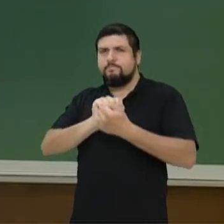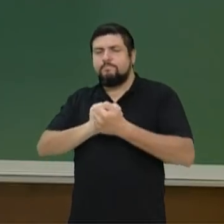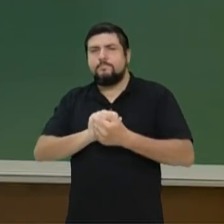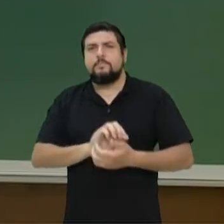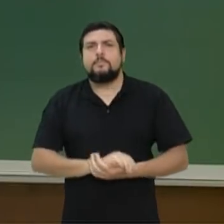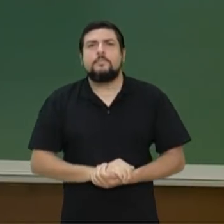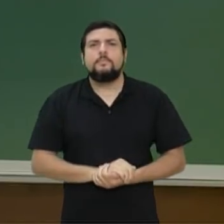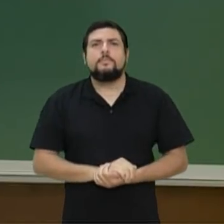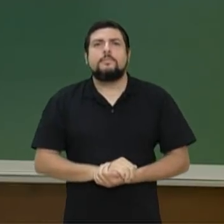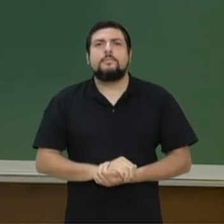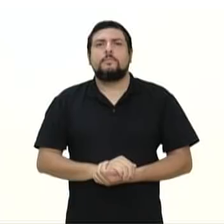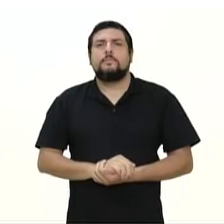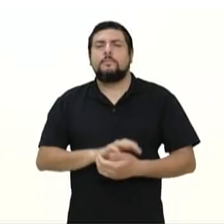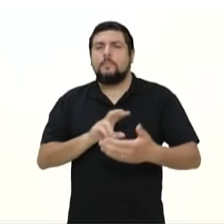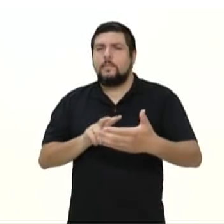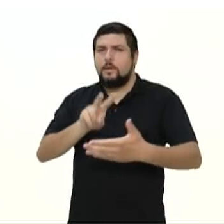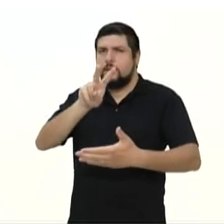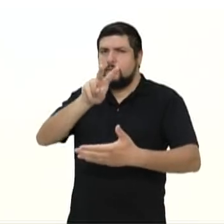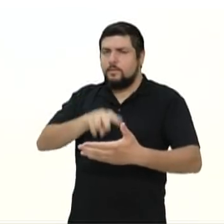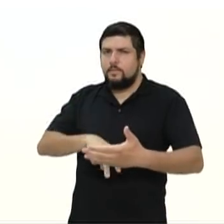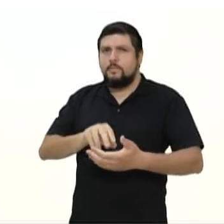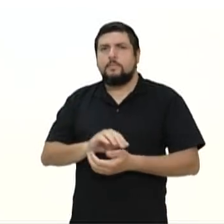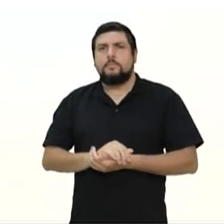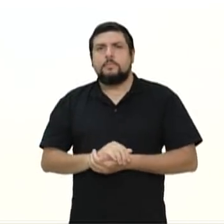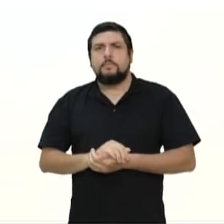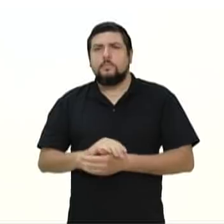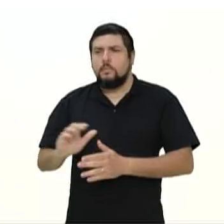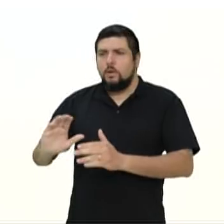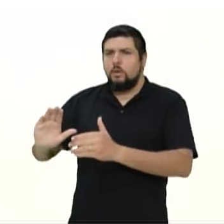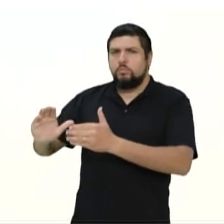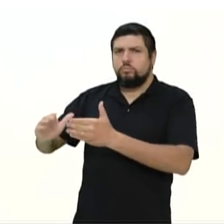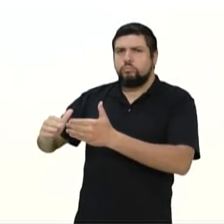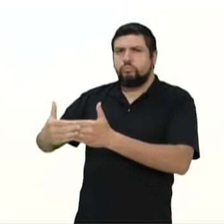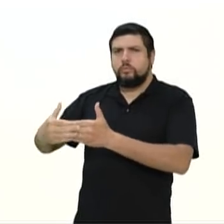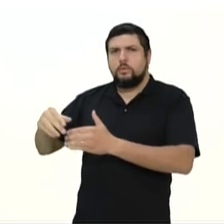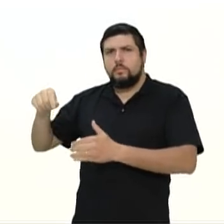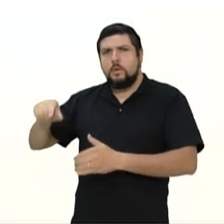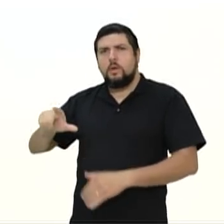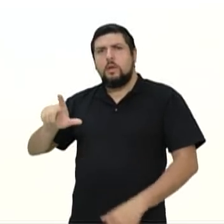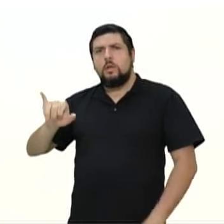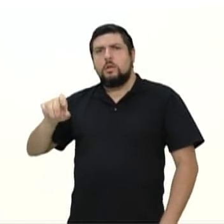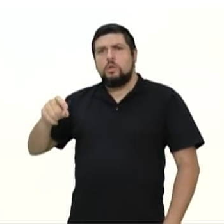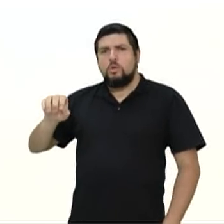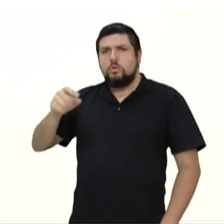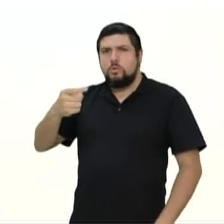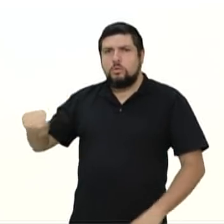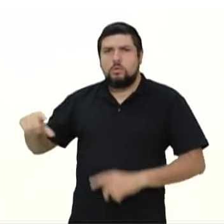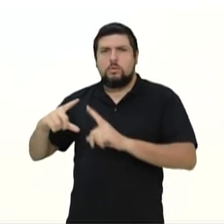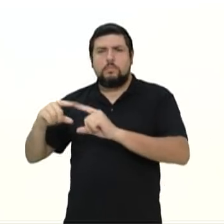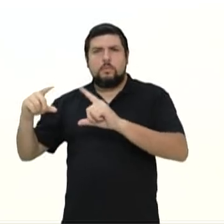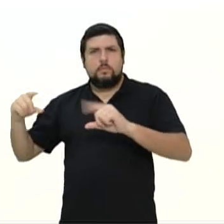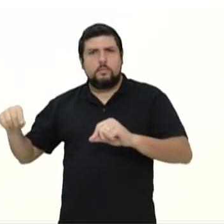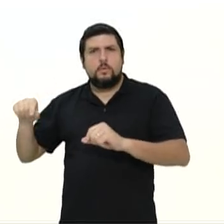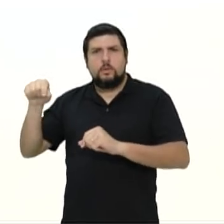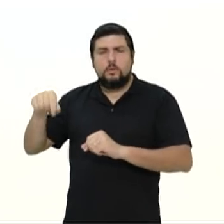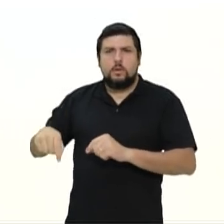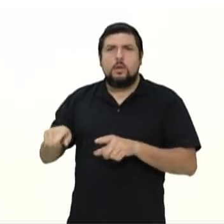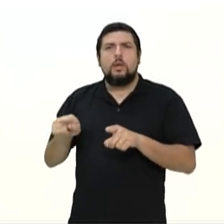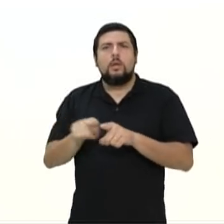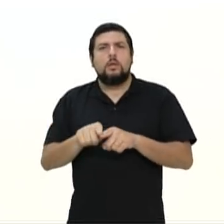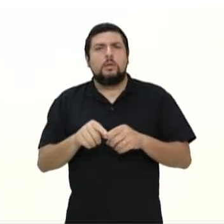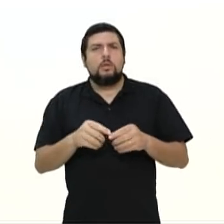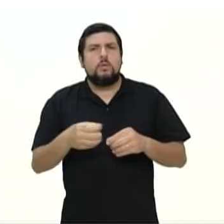não é? Leia o trecho. O fechamento do lixão, da estrutural e a criação de uma nova logística